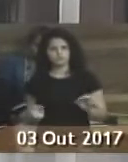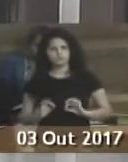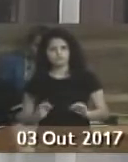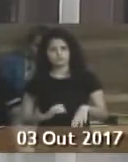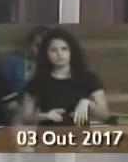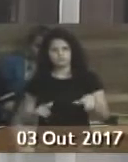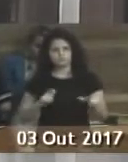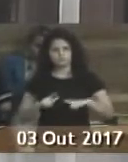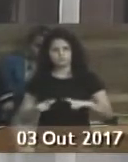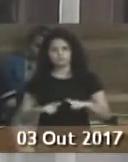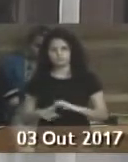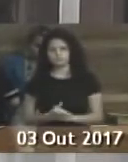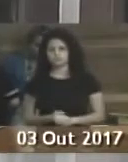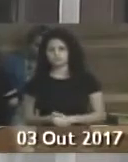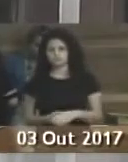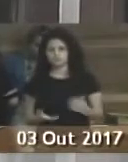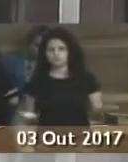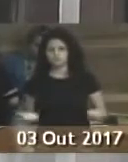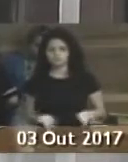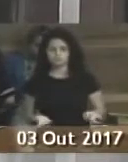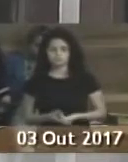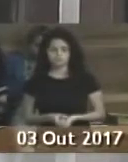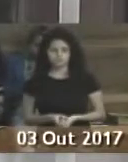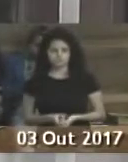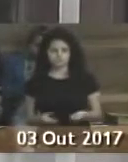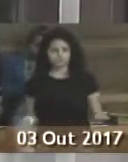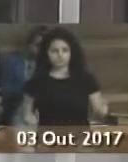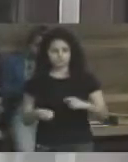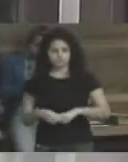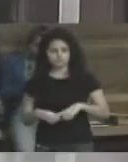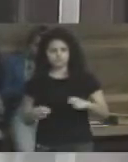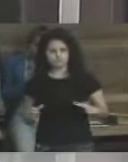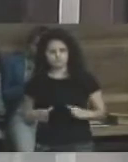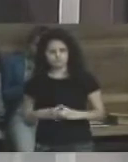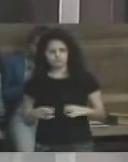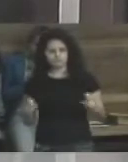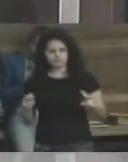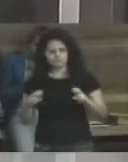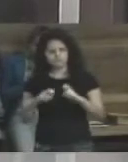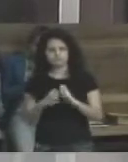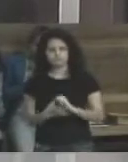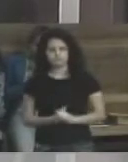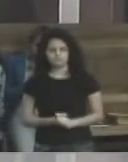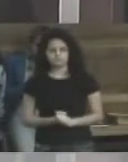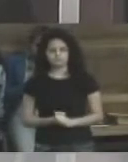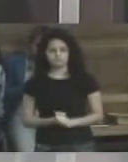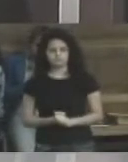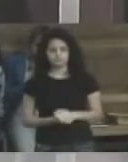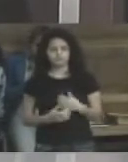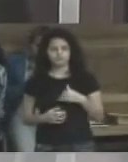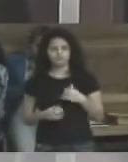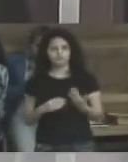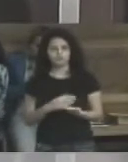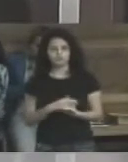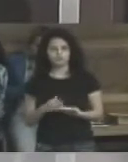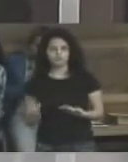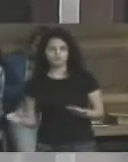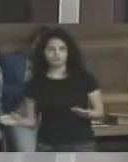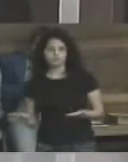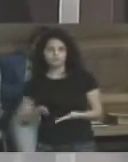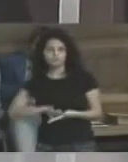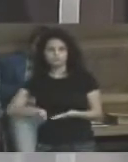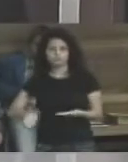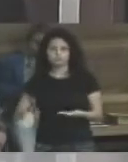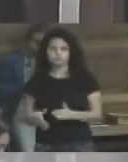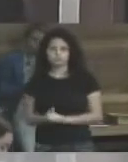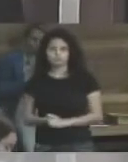que estão participando hoje aqui da nossa sessão. Vou fugir um pouquinho, vou ler aqui o que